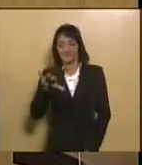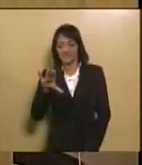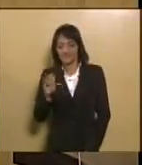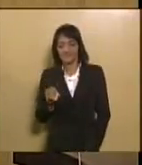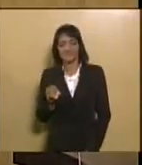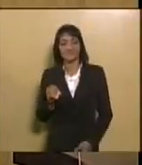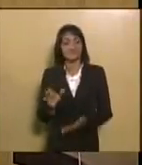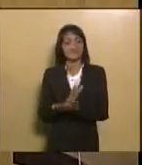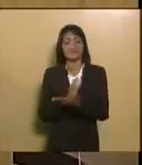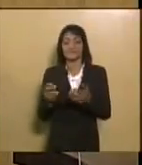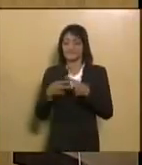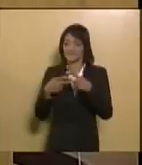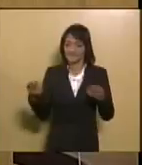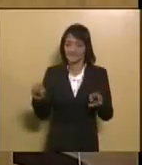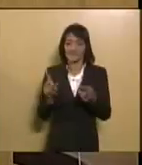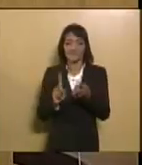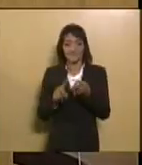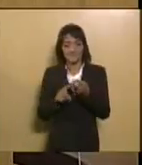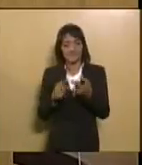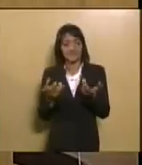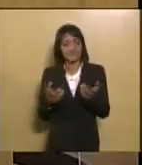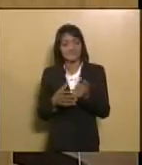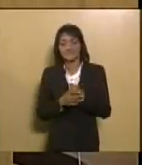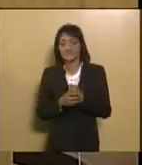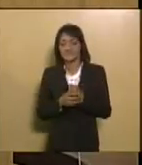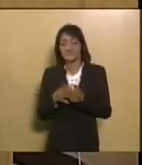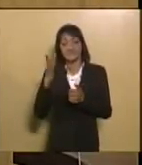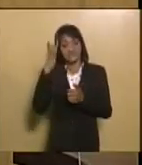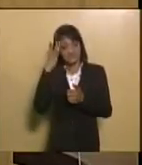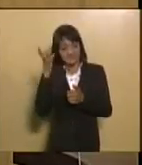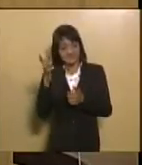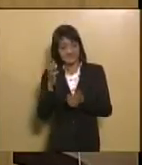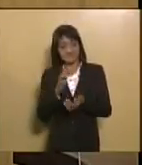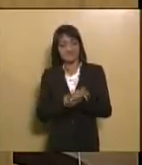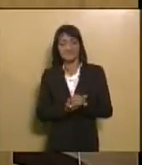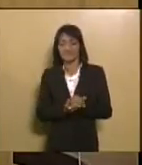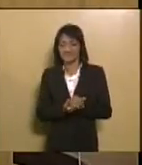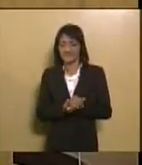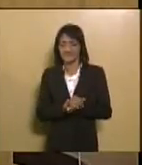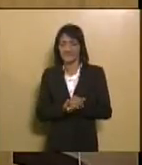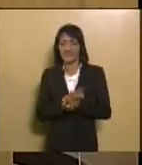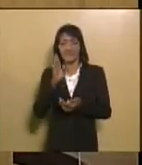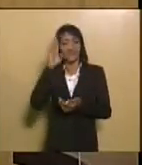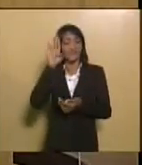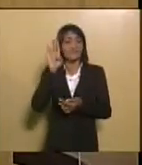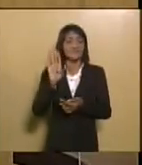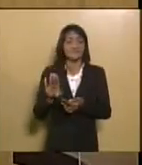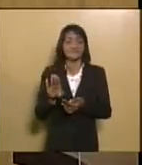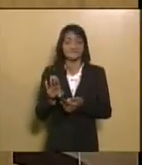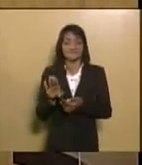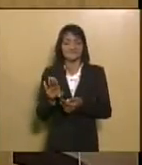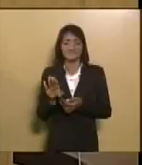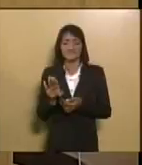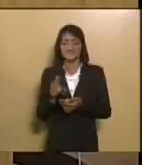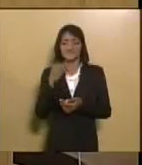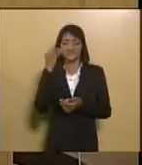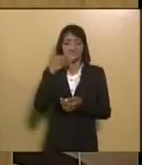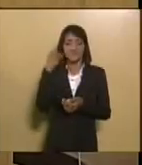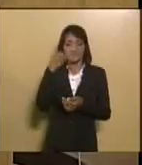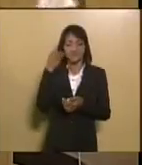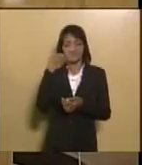também algumas coisas a tratar no dia de amanhã, senhor presidente, principalmente com relação à experiência que